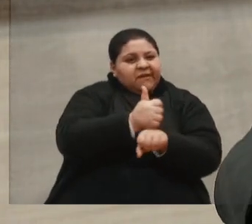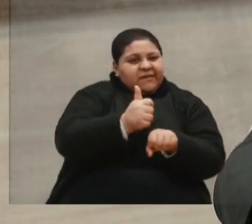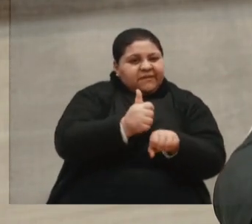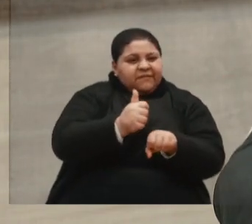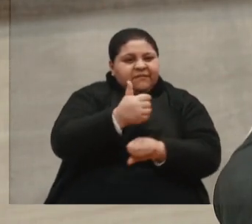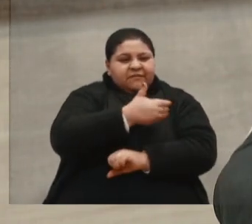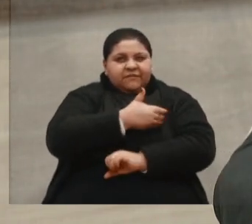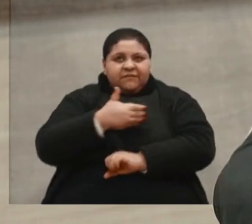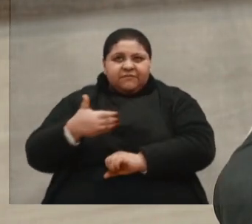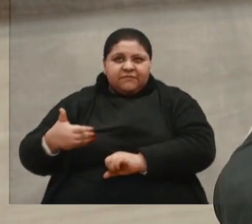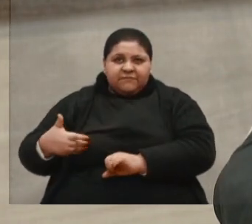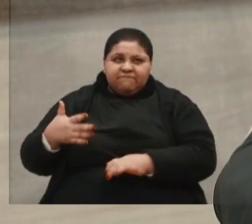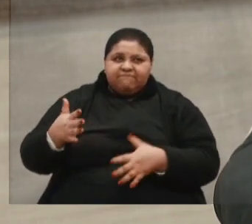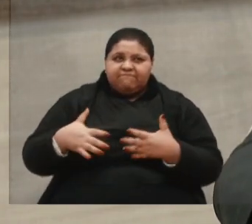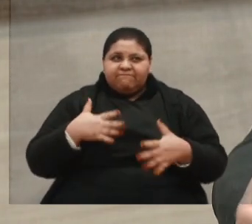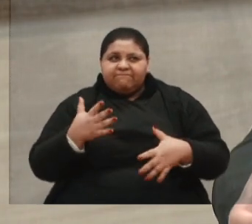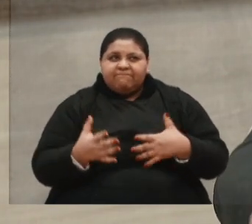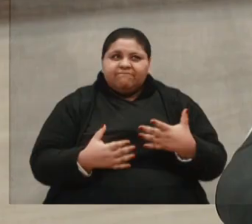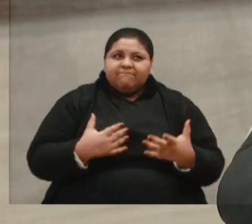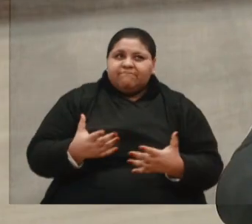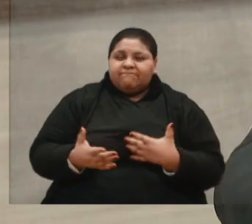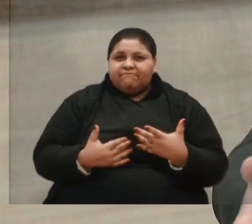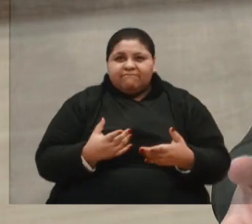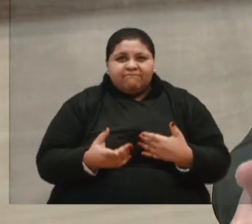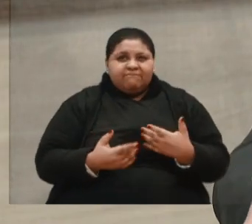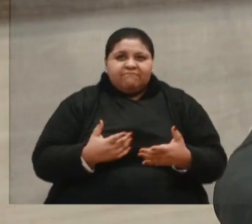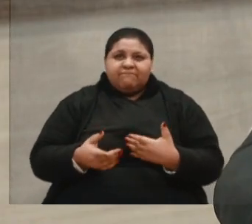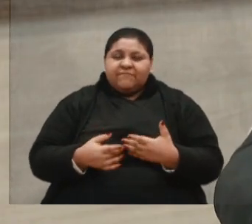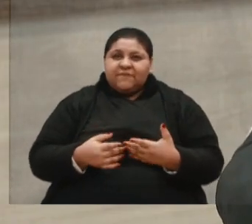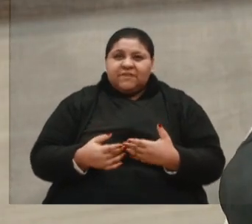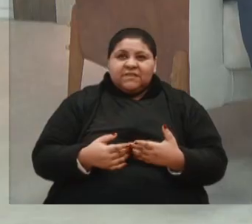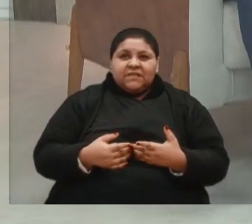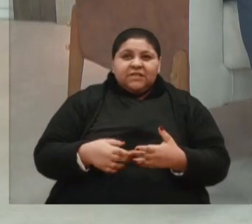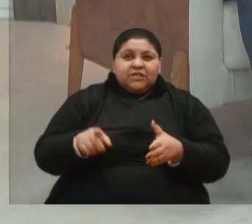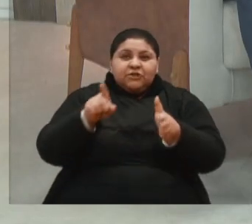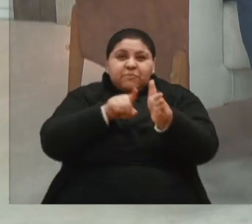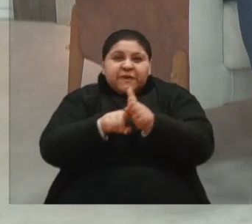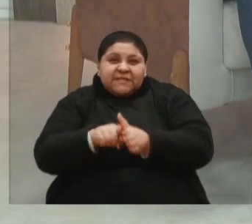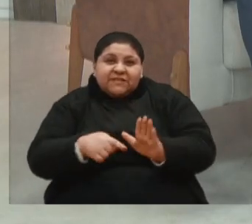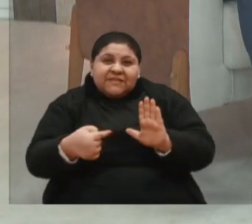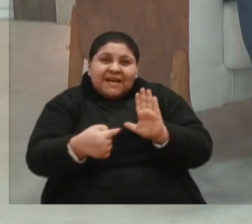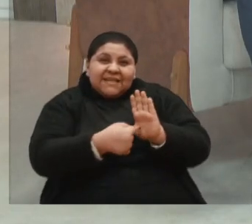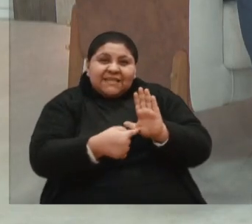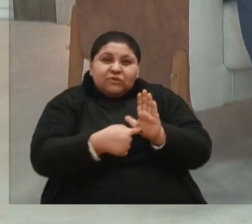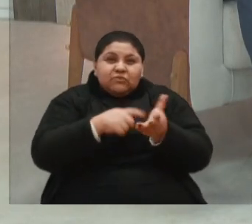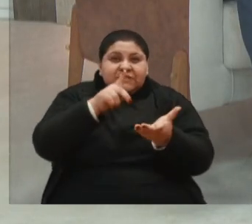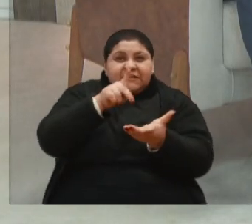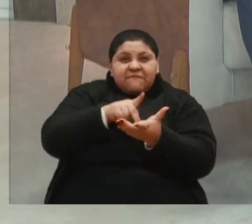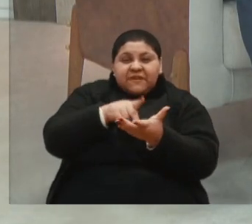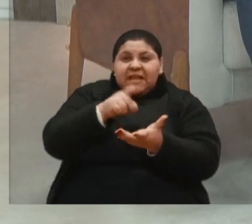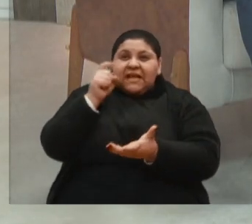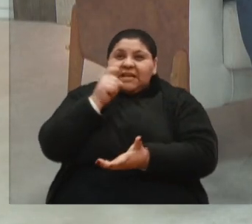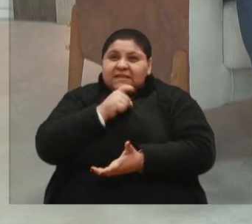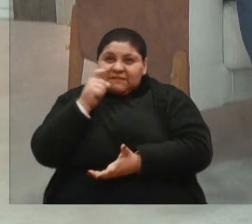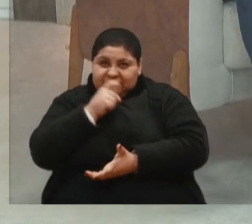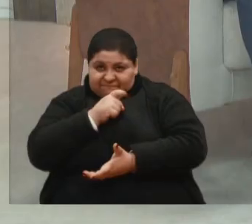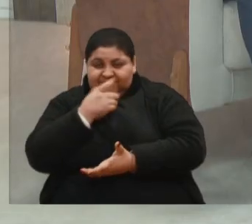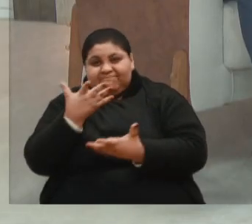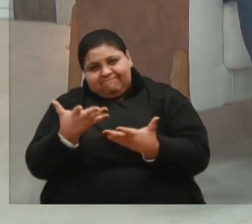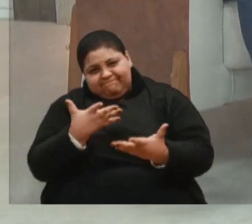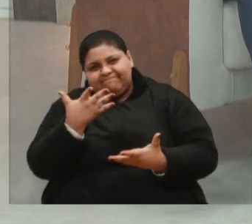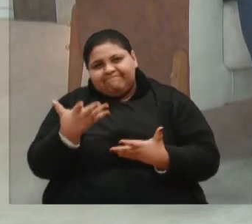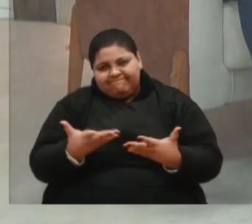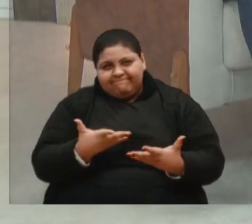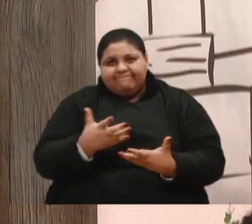desses agentes públicos no sentido de ir atrás até se a denúncia foi verdadeira ou não, né? Exato. Poderiam estar atendendo